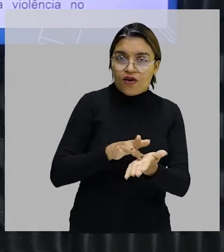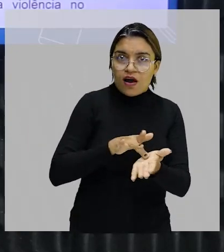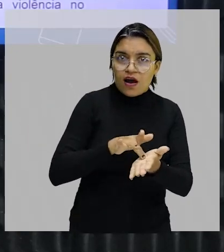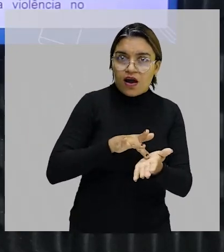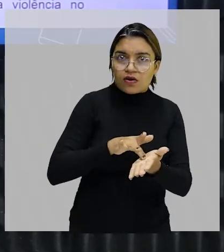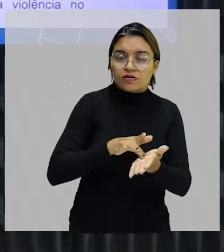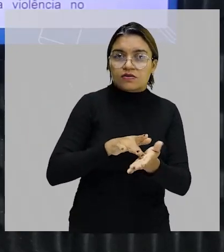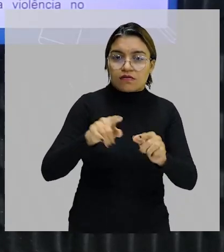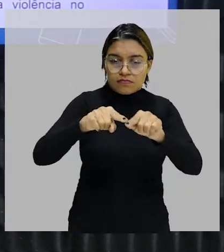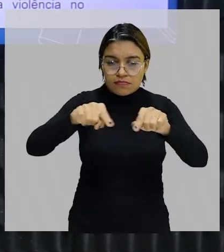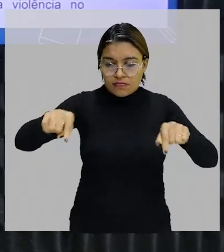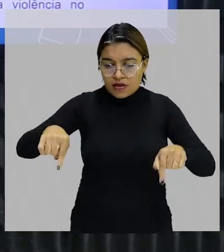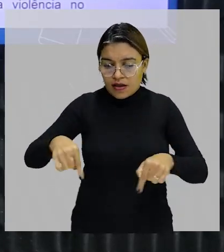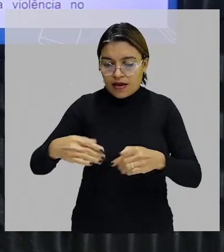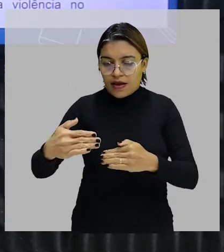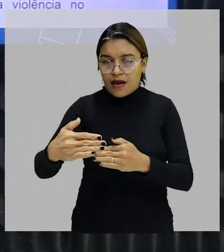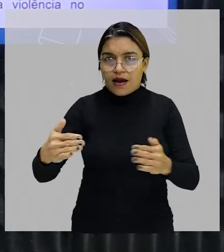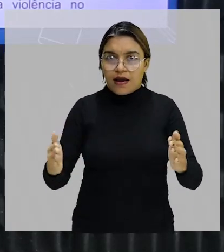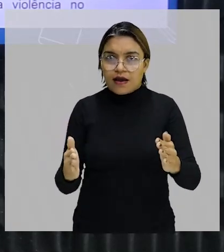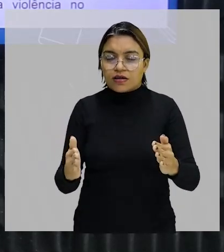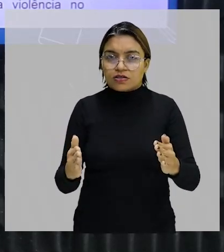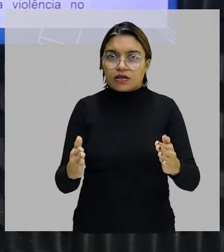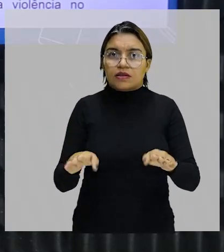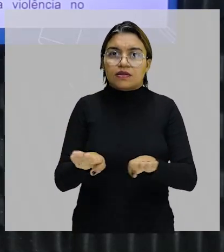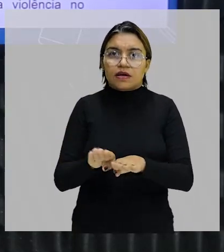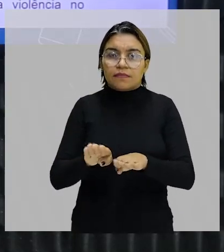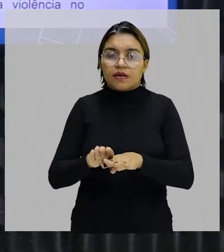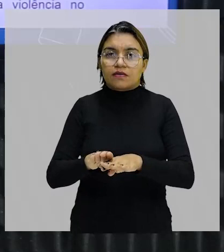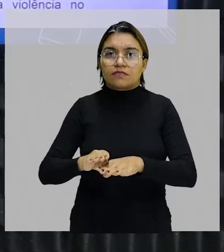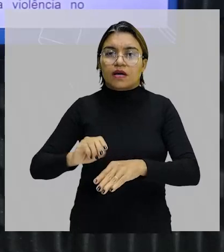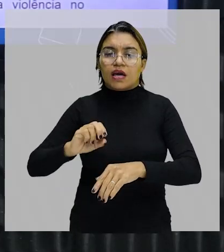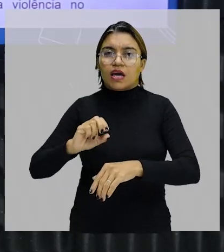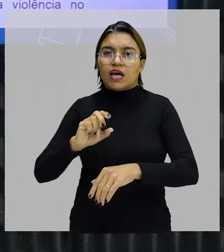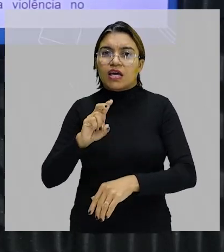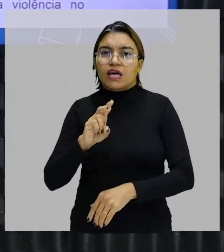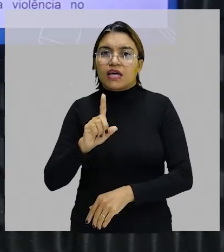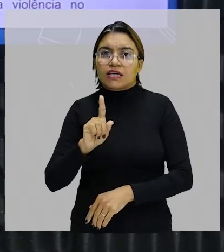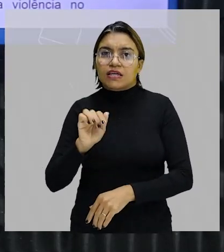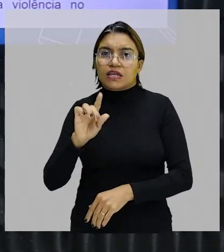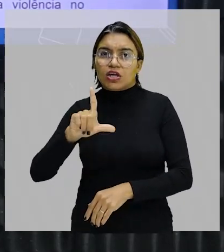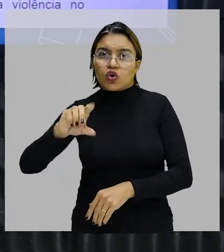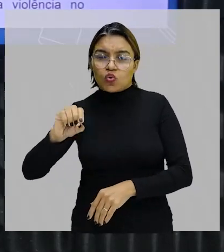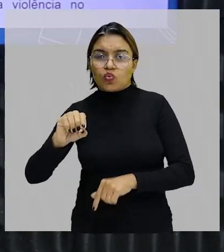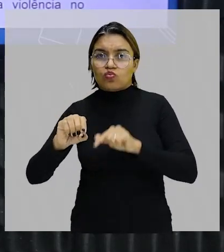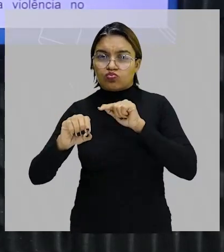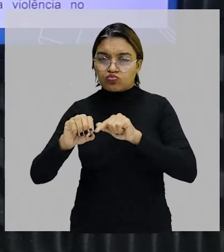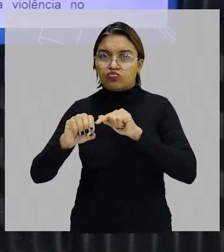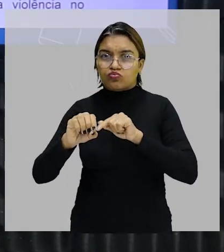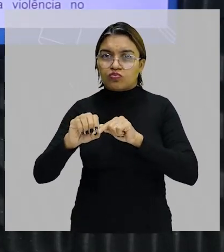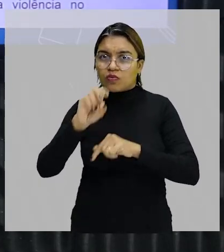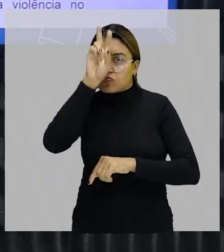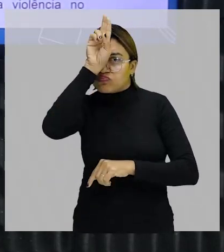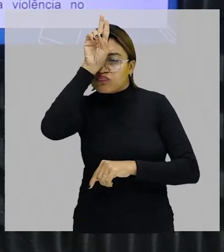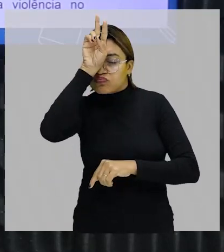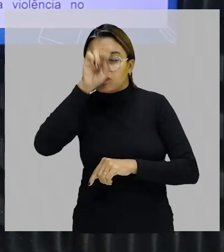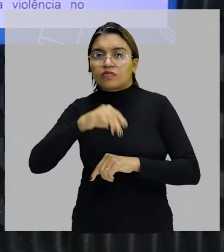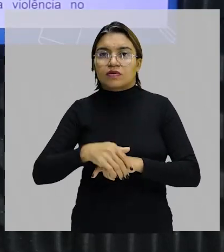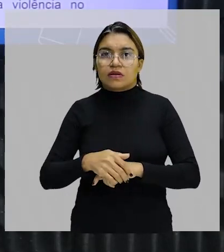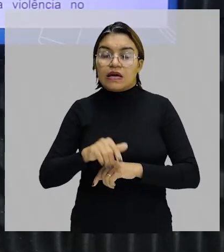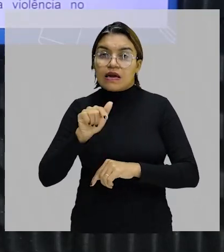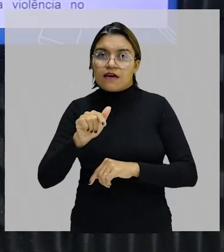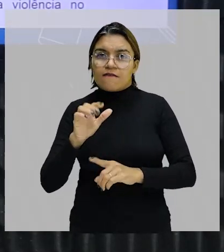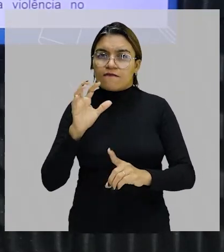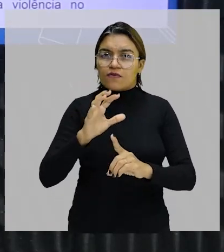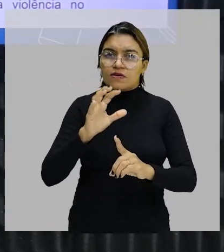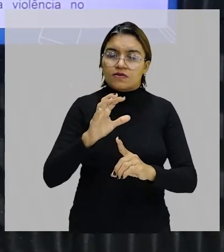dentro de uma caixa e colocava grilos dentro, tá certo? O grilo ele vai liberar uma substância que vai fazer com que o papel fique com uma cor mais